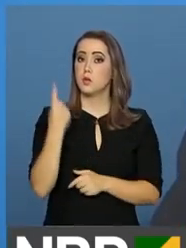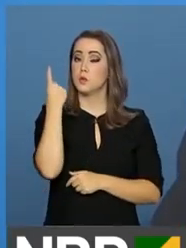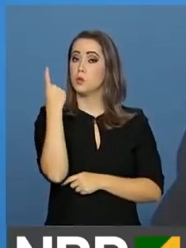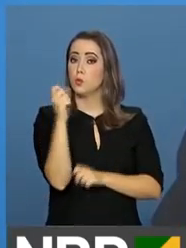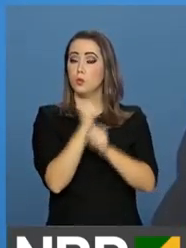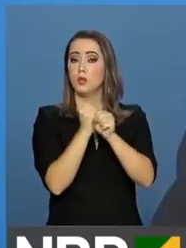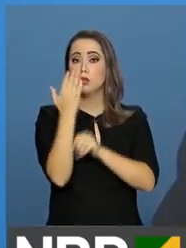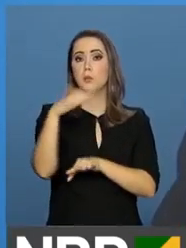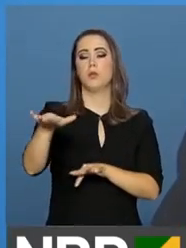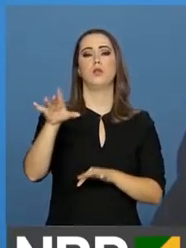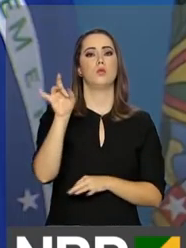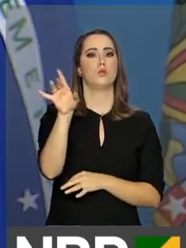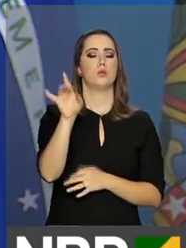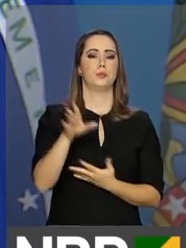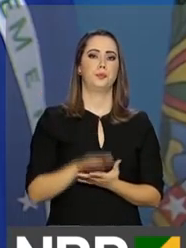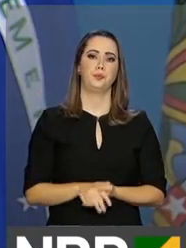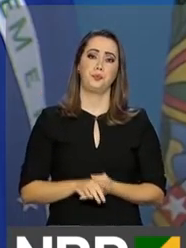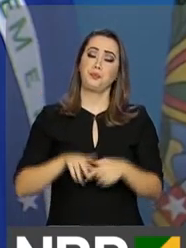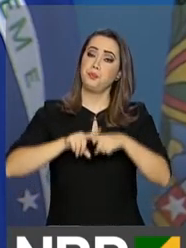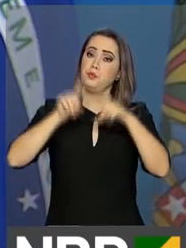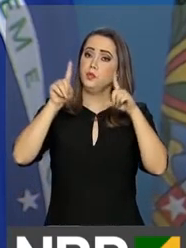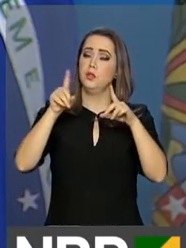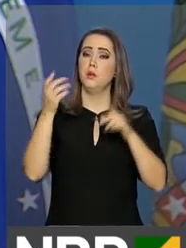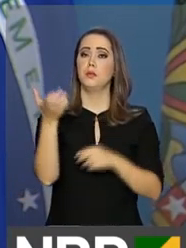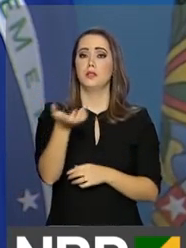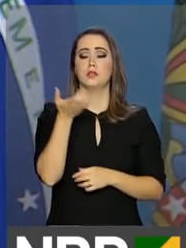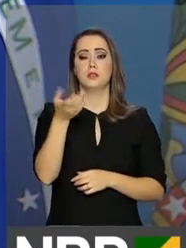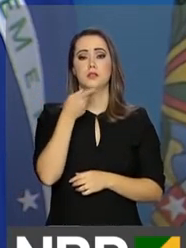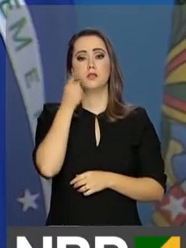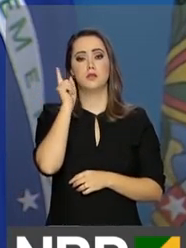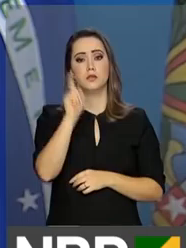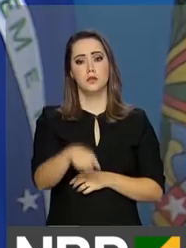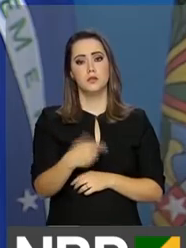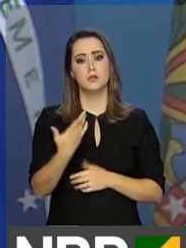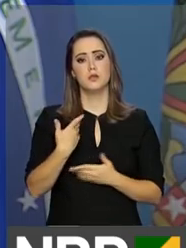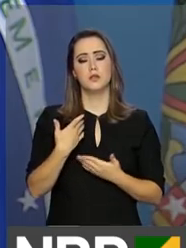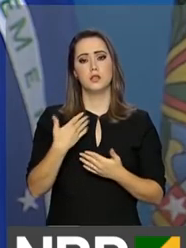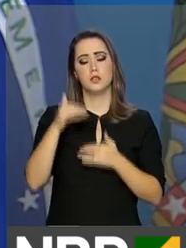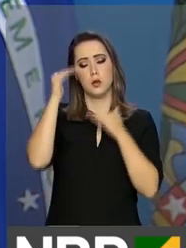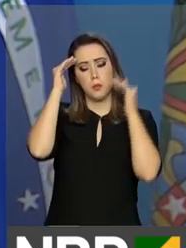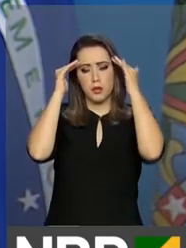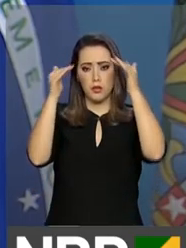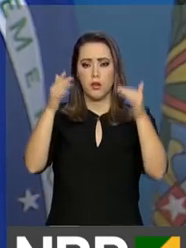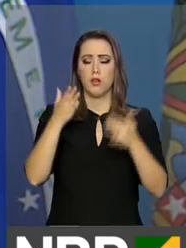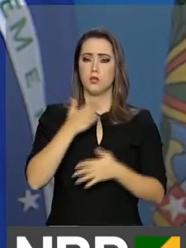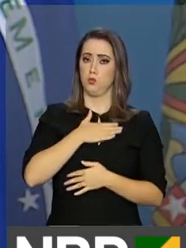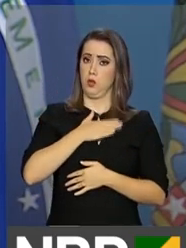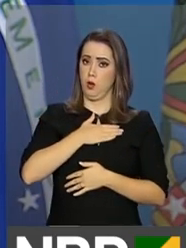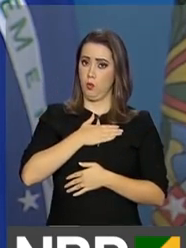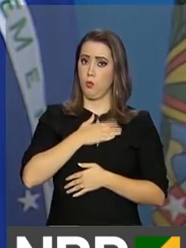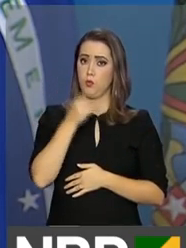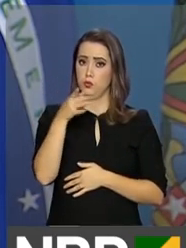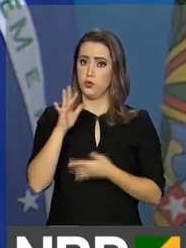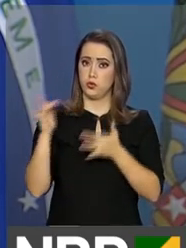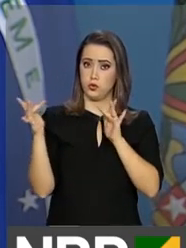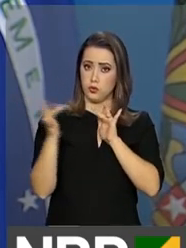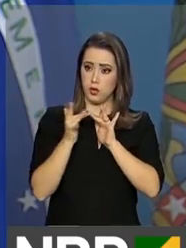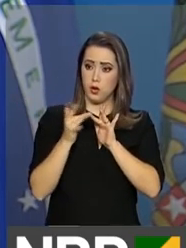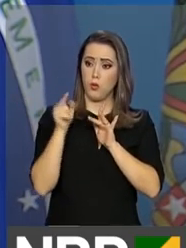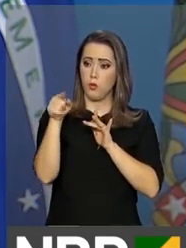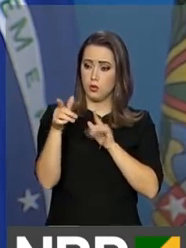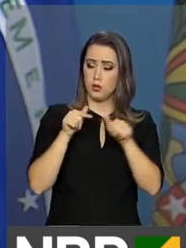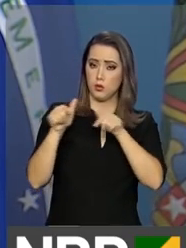é? O que eu quero registrar é o prestígio meu de ter contato com